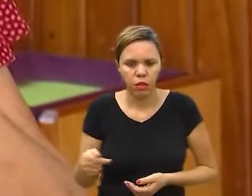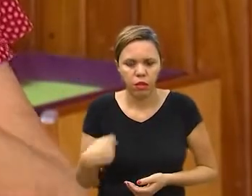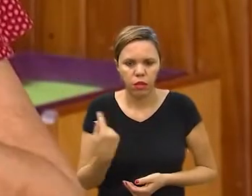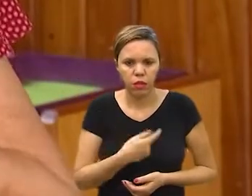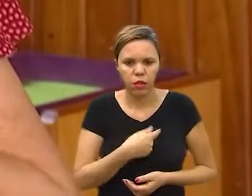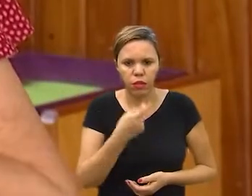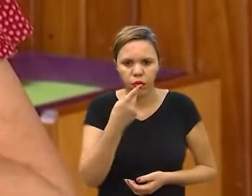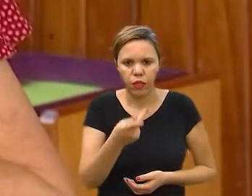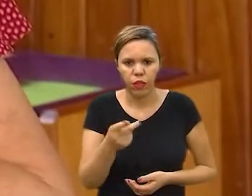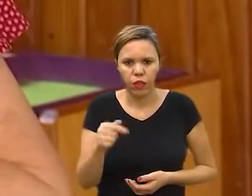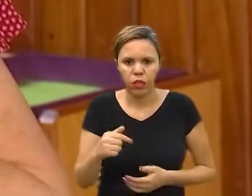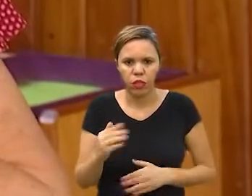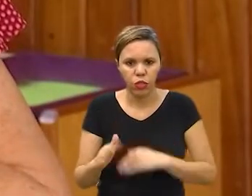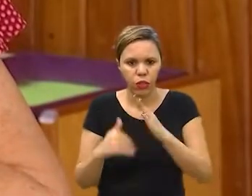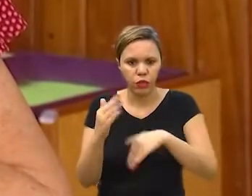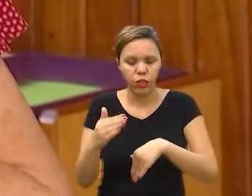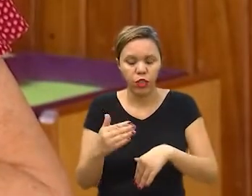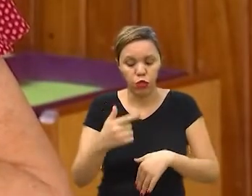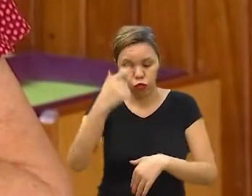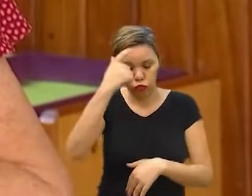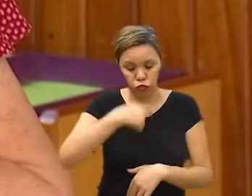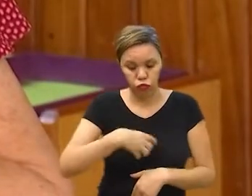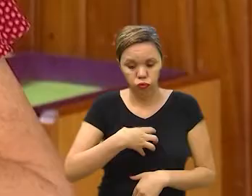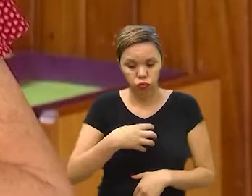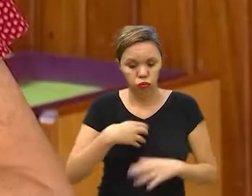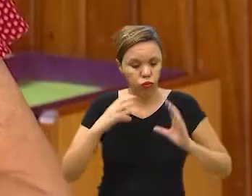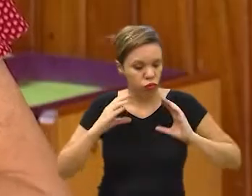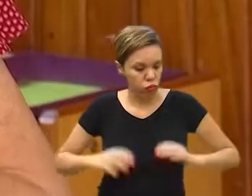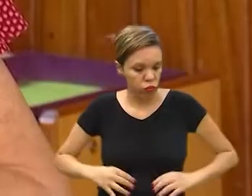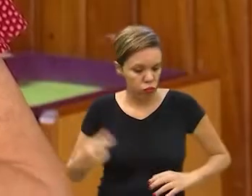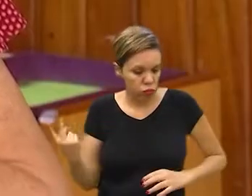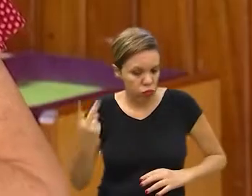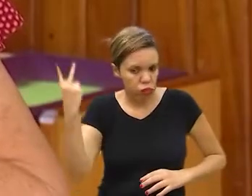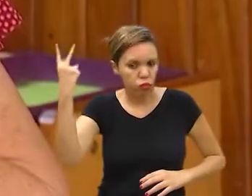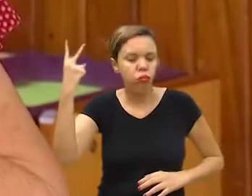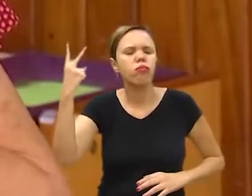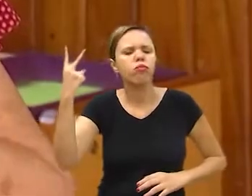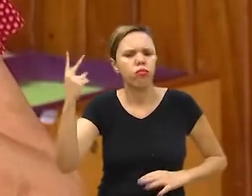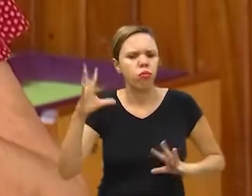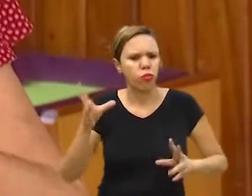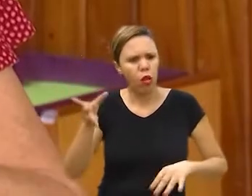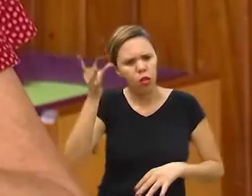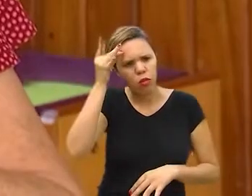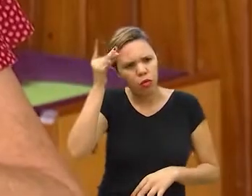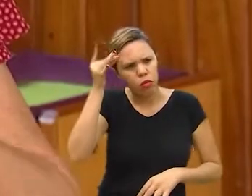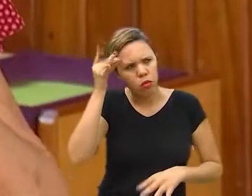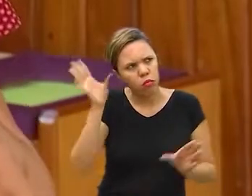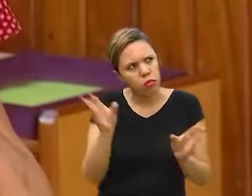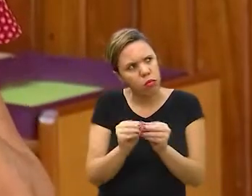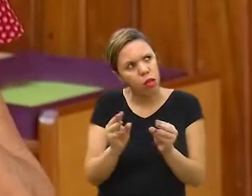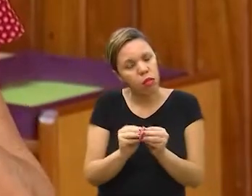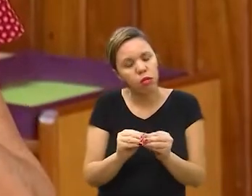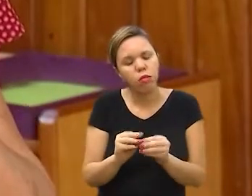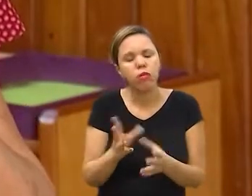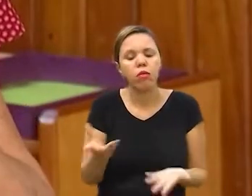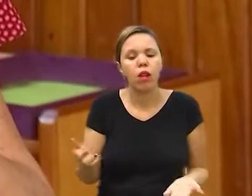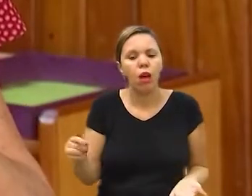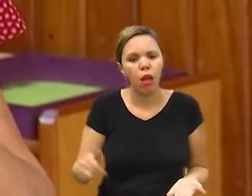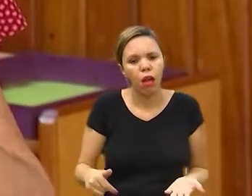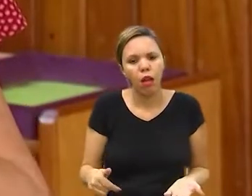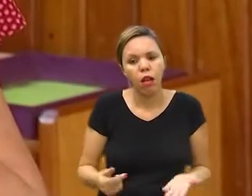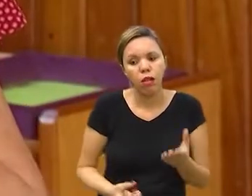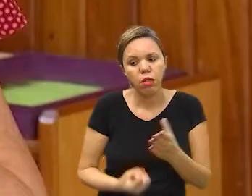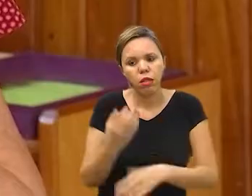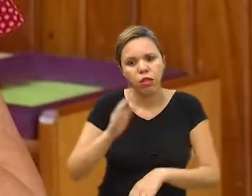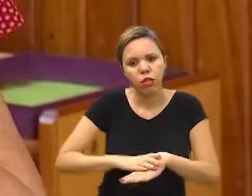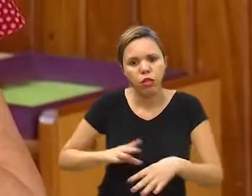gente fala, a criança desenvolve a sua personalidade, todos os seus valores e seus paradigmas novos, suas conclusões. Ele aqui cria